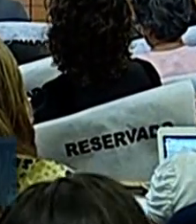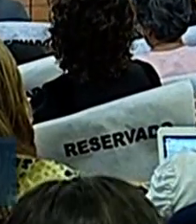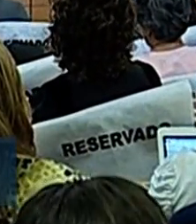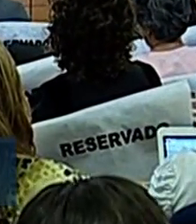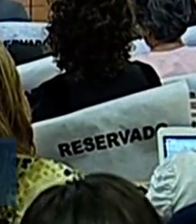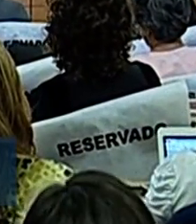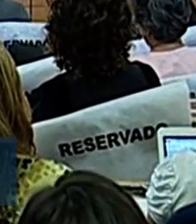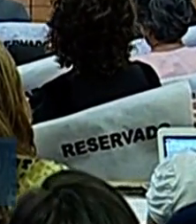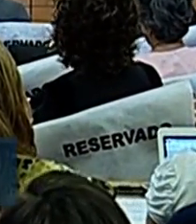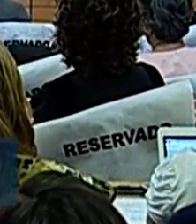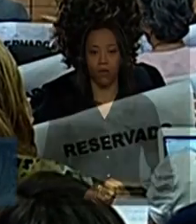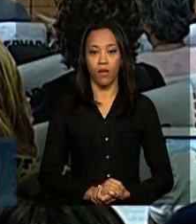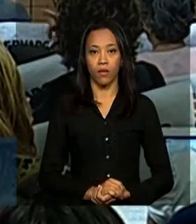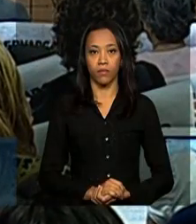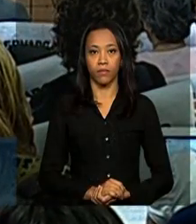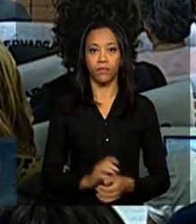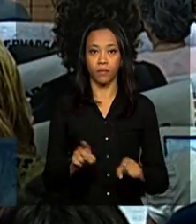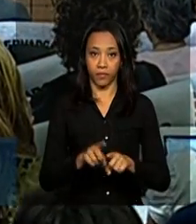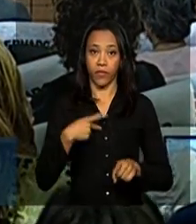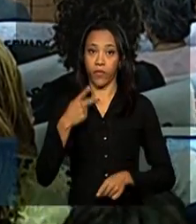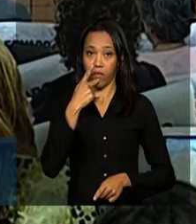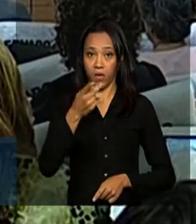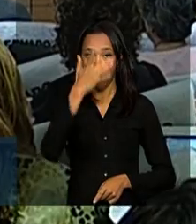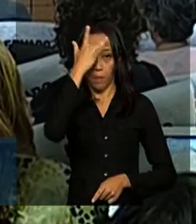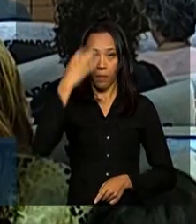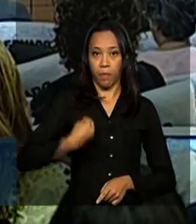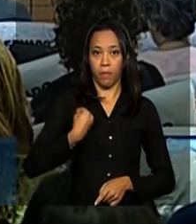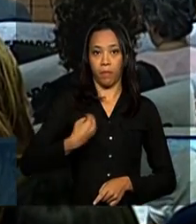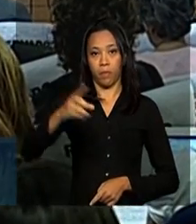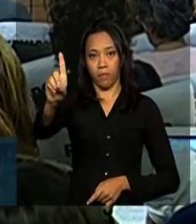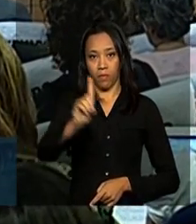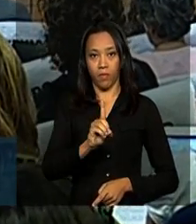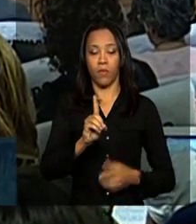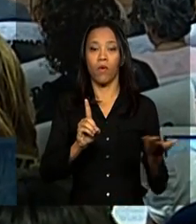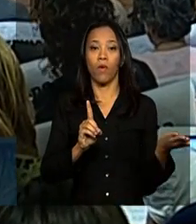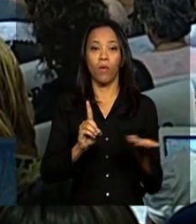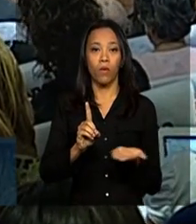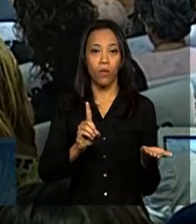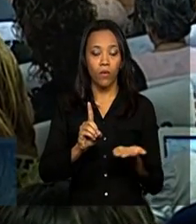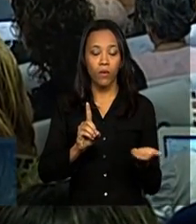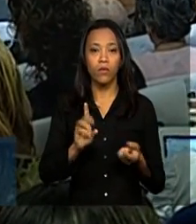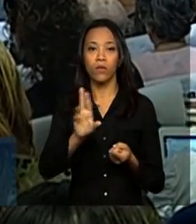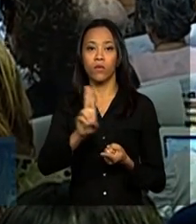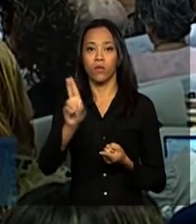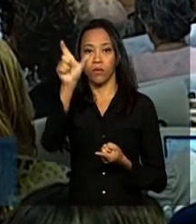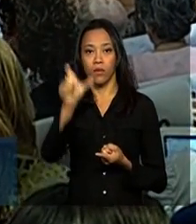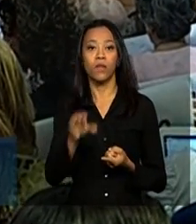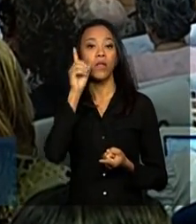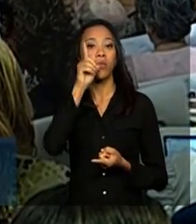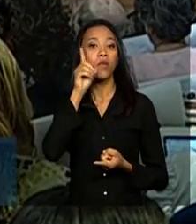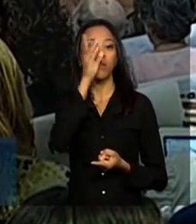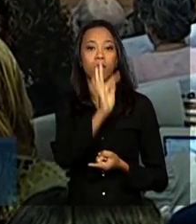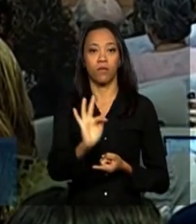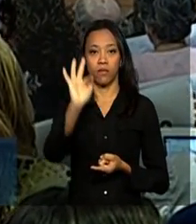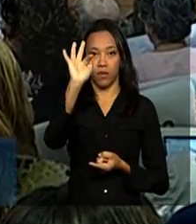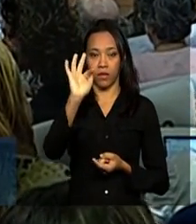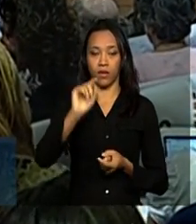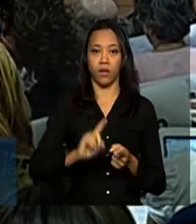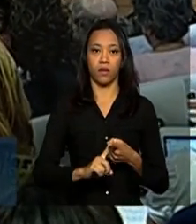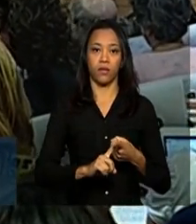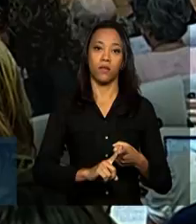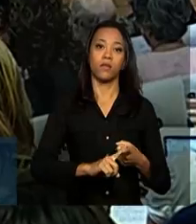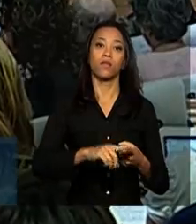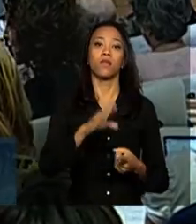Registramos ainda as honrosas presenças nesta solenidade das senhoras deputadas federais